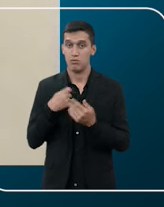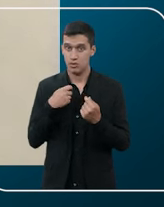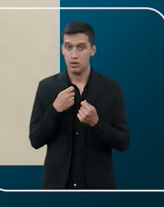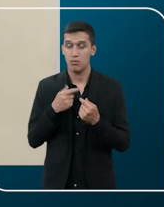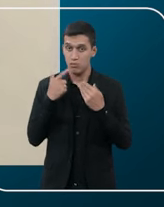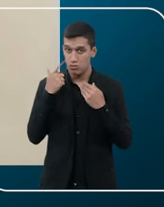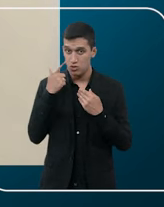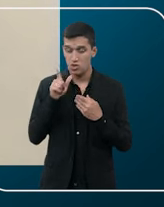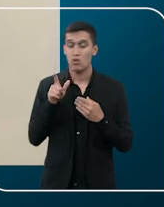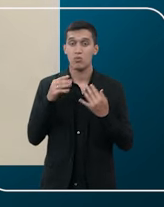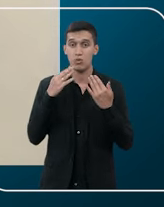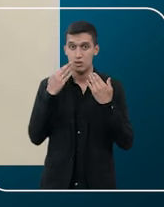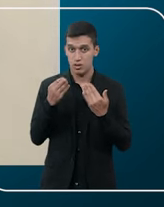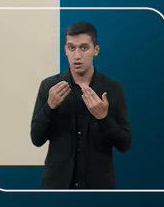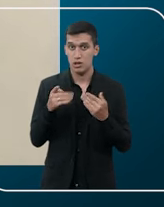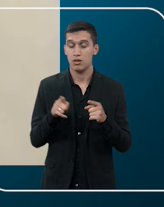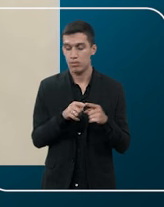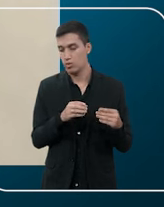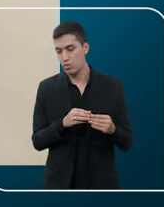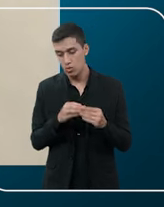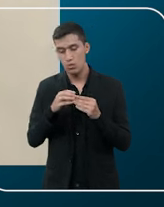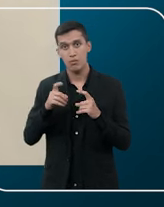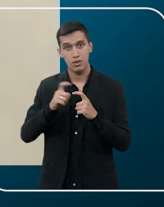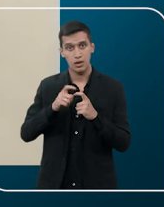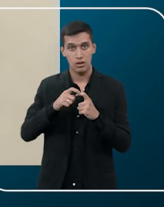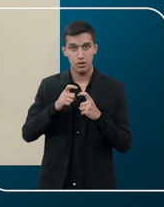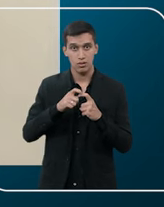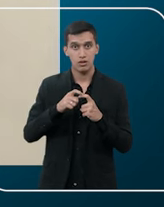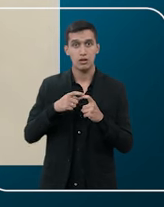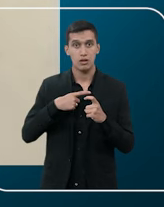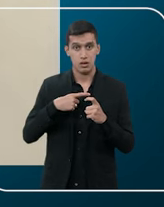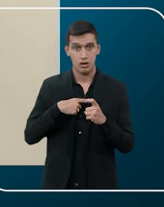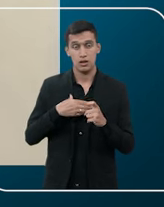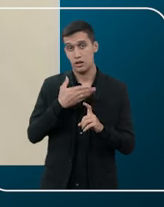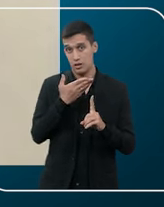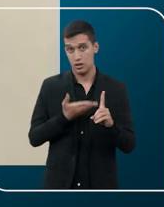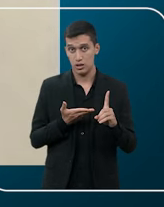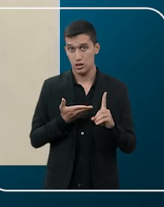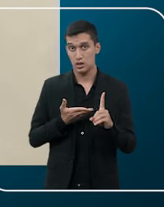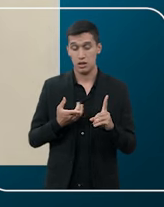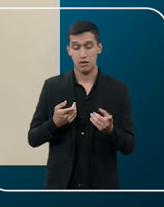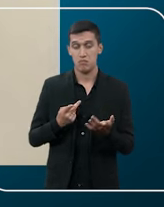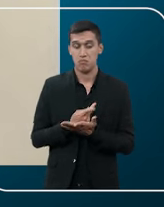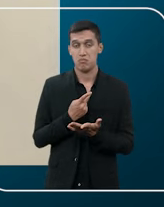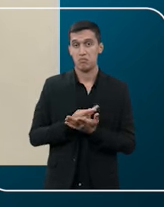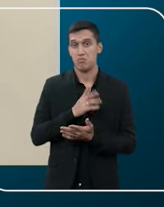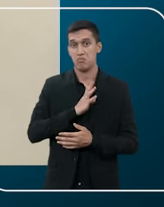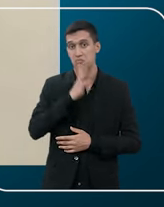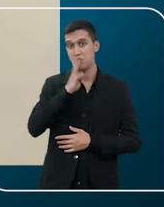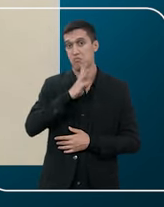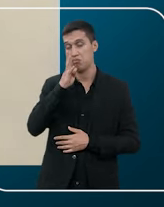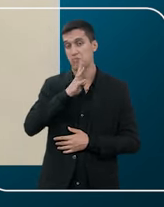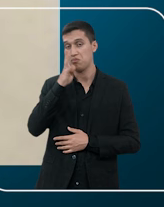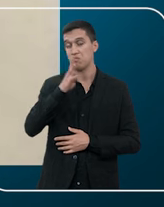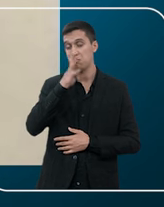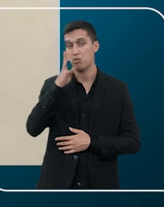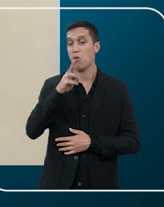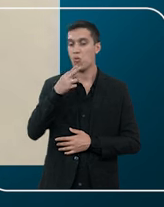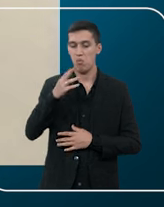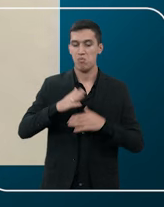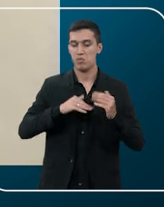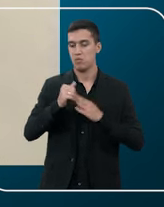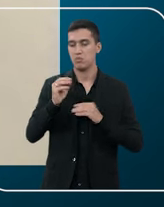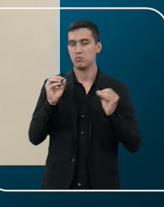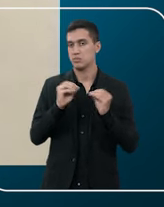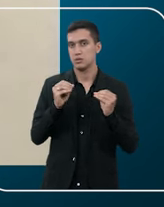vez que a equipe médica ou médico agiu com imprudência, imperícia ou negligência. A obrigação